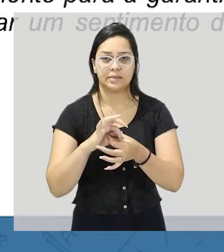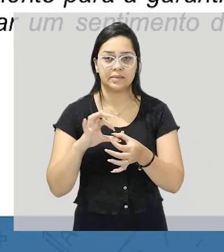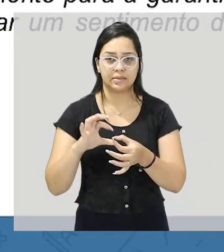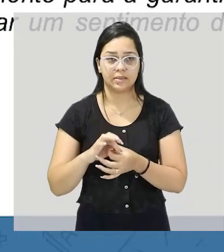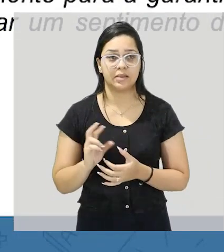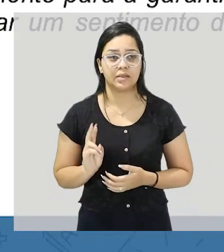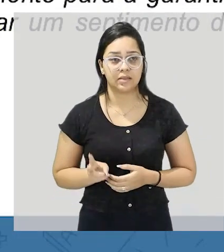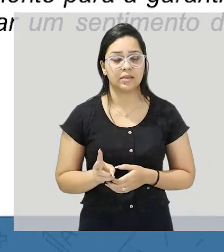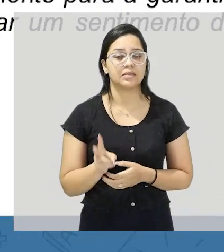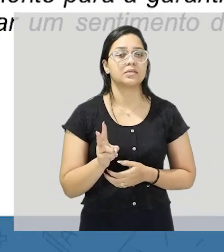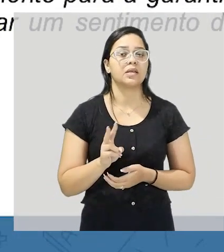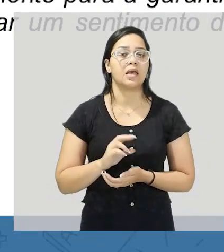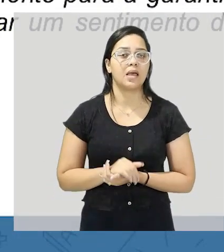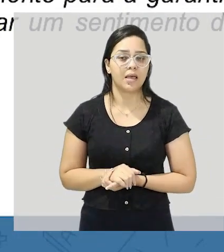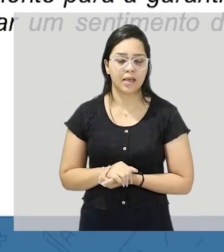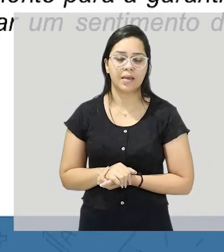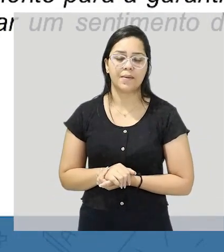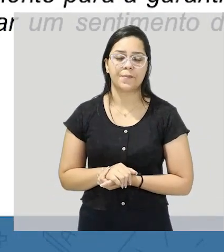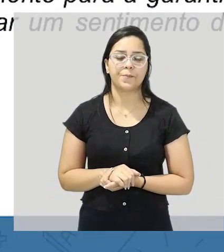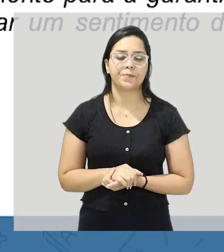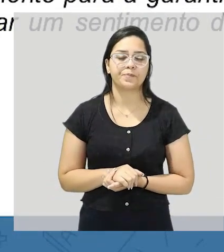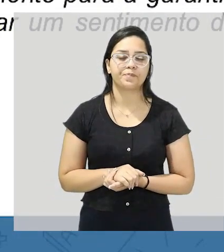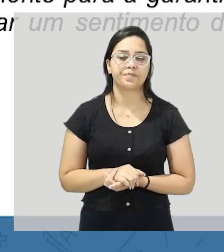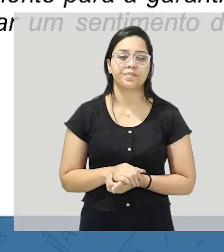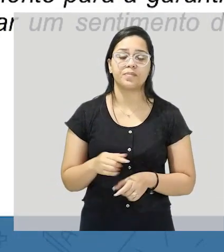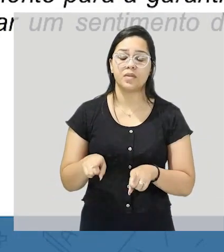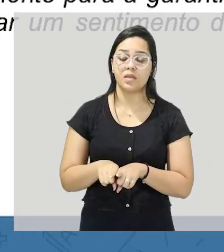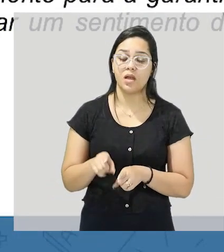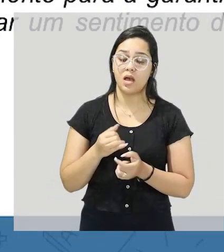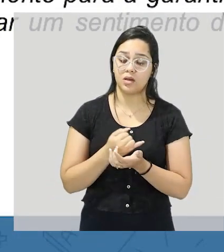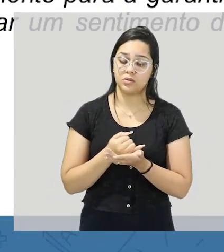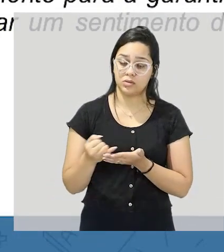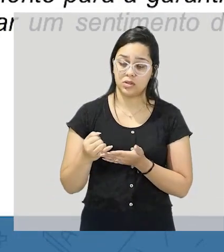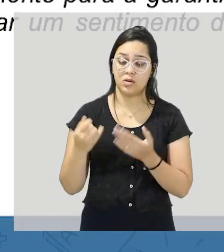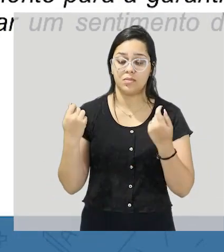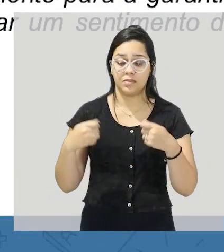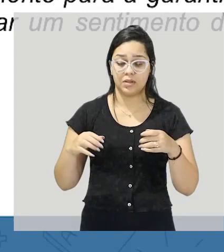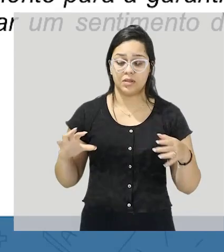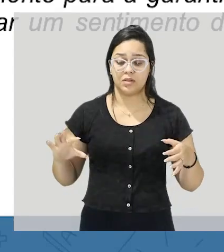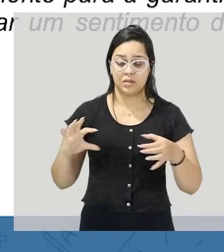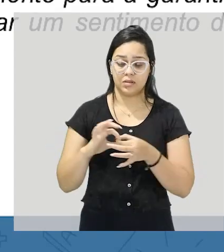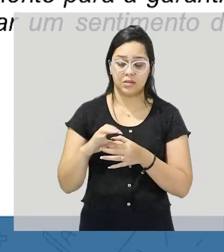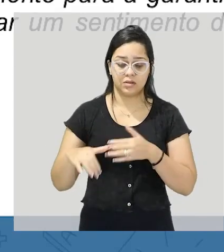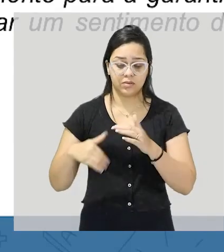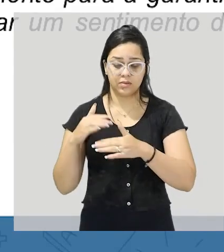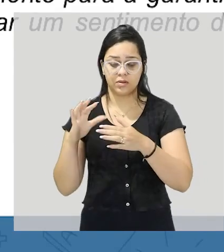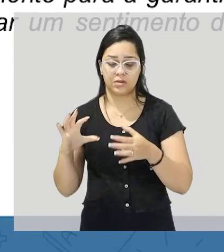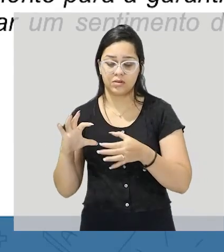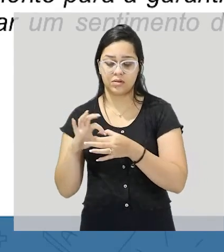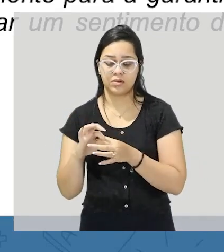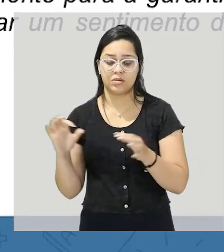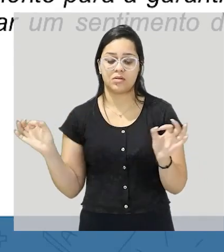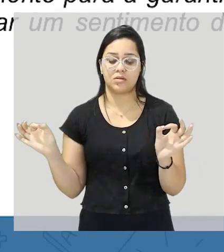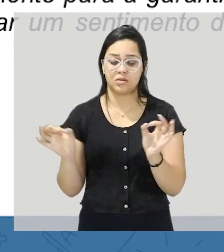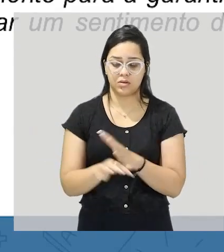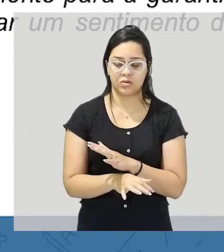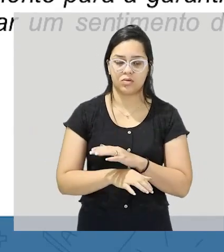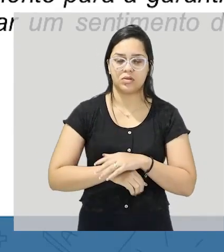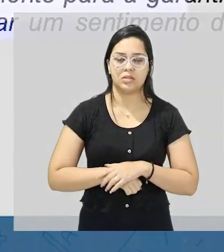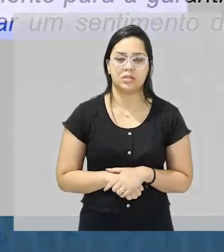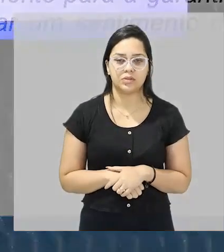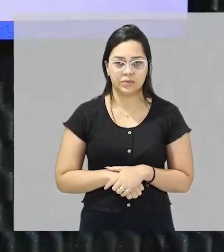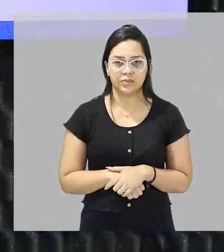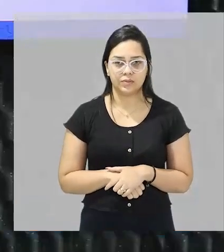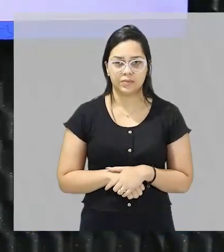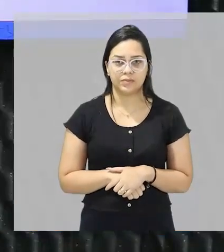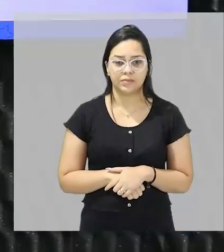bem costuradinho, bem conectado. A introdução precisa ter uma relação com o desenvolvimento, que precisa ter uma